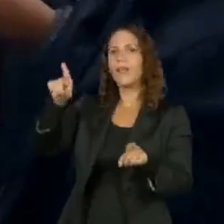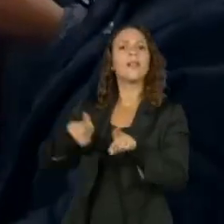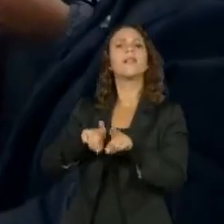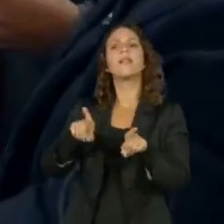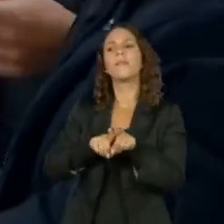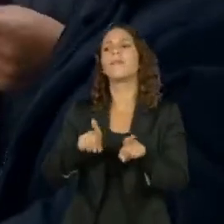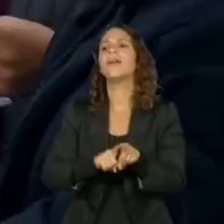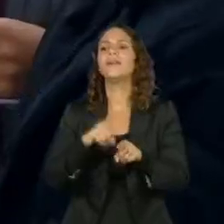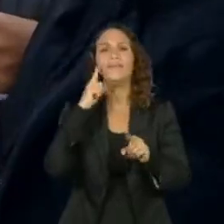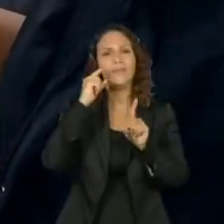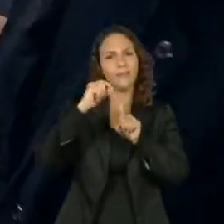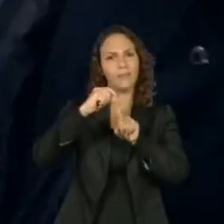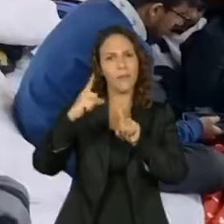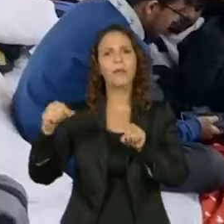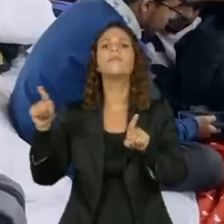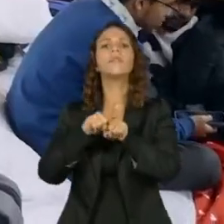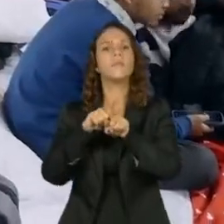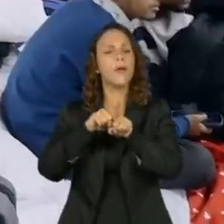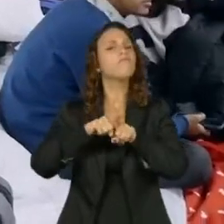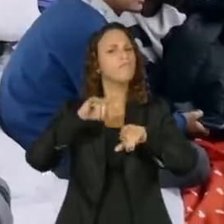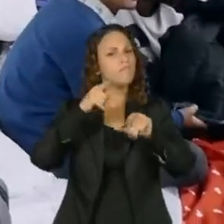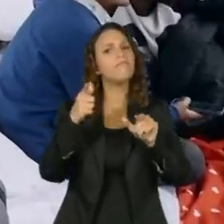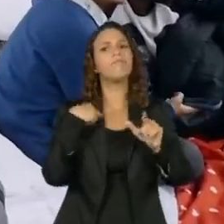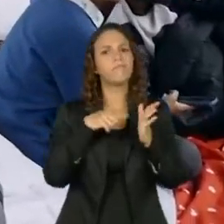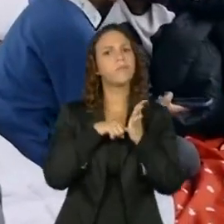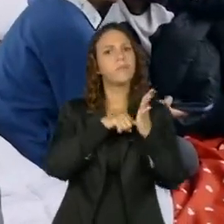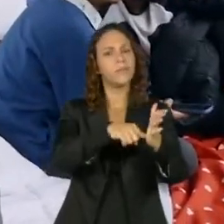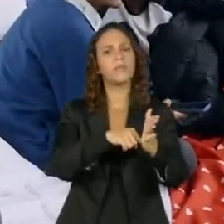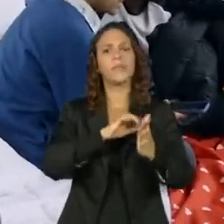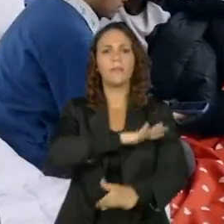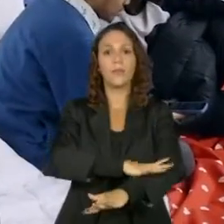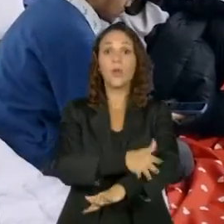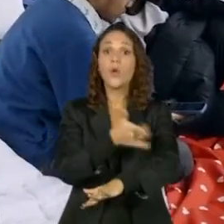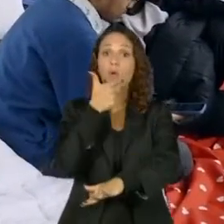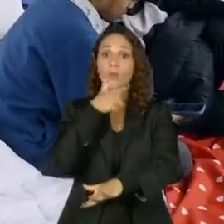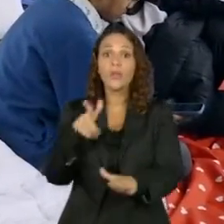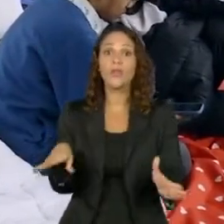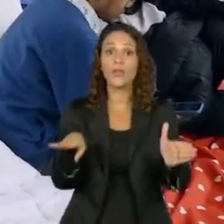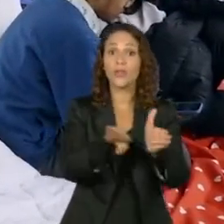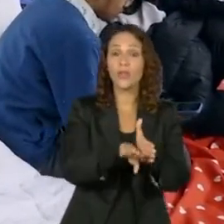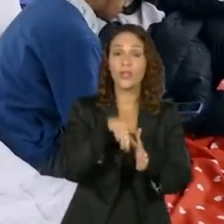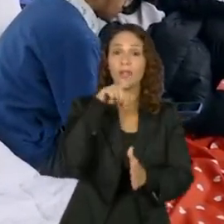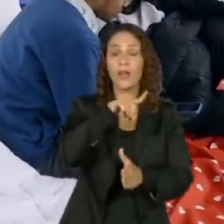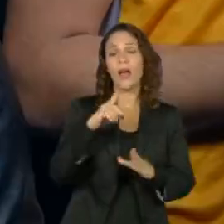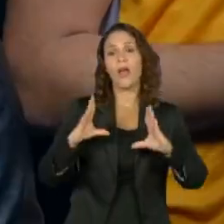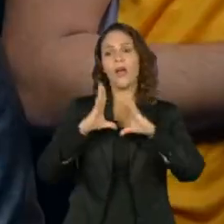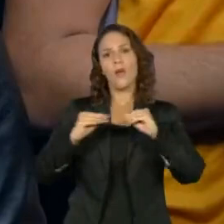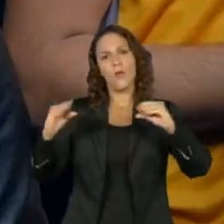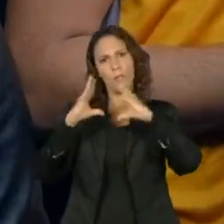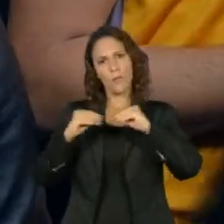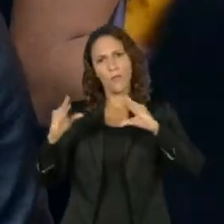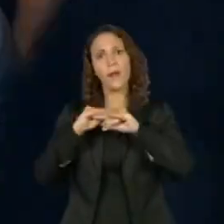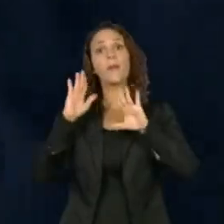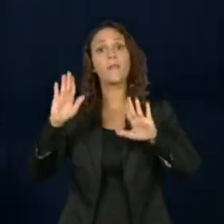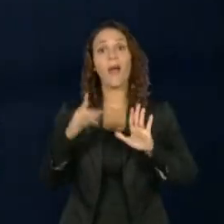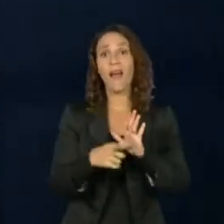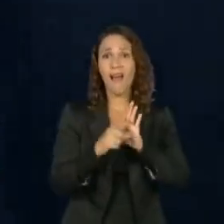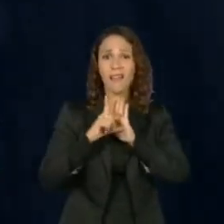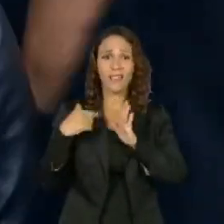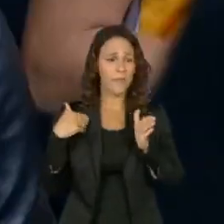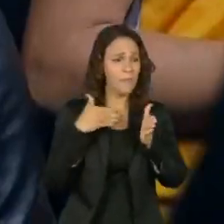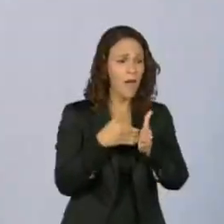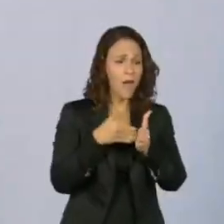paquistaneses também relata preconceito. Eles conseguiram chegar a um abrigo na Romênia, mas antes sofreram discriminação em